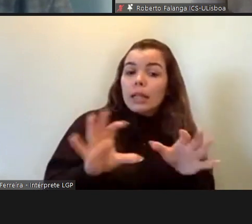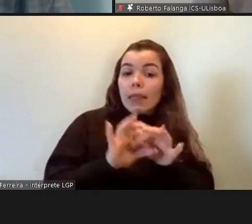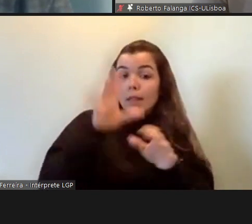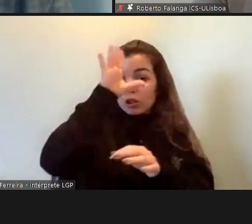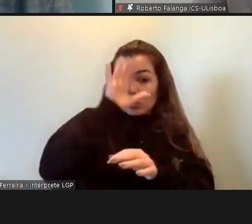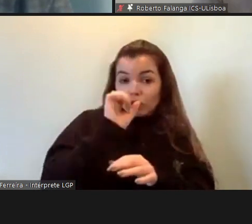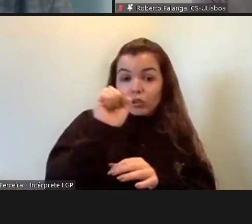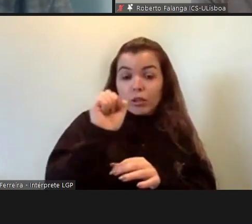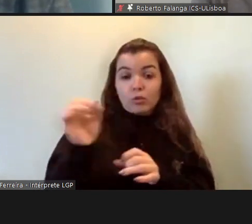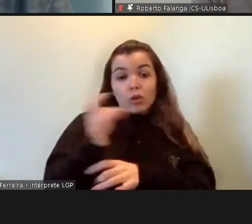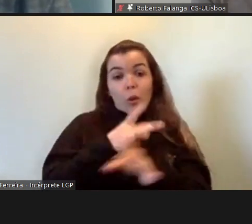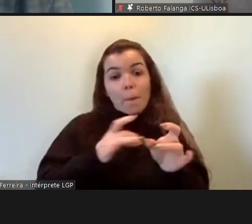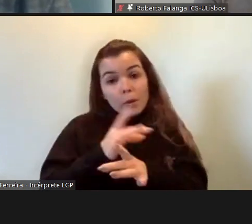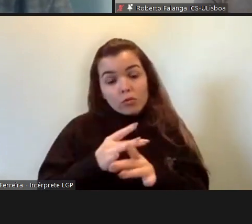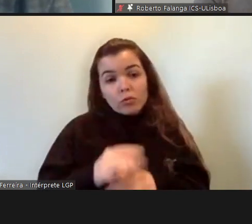europeias?